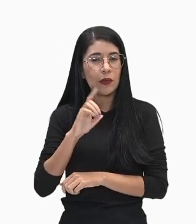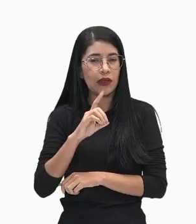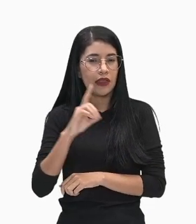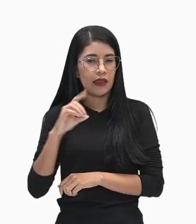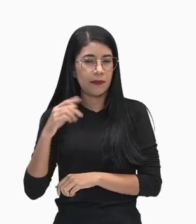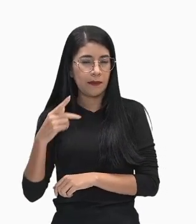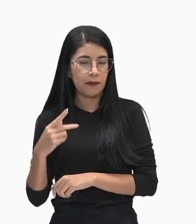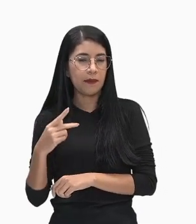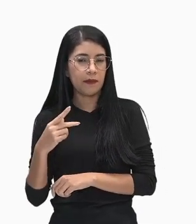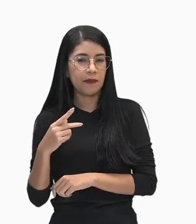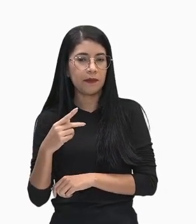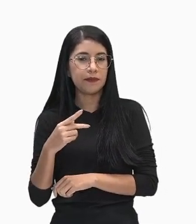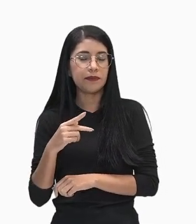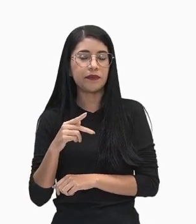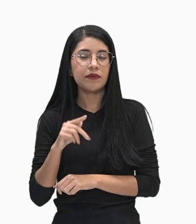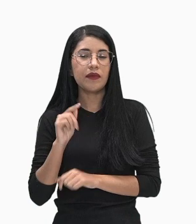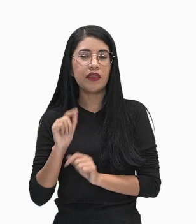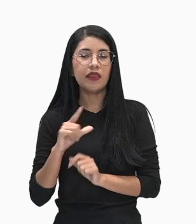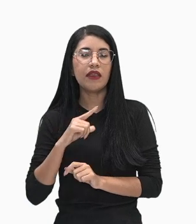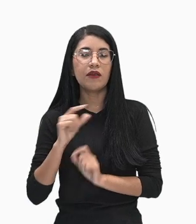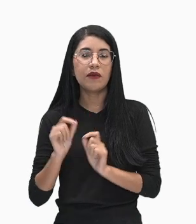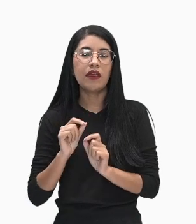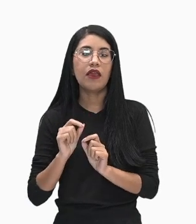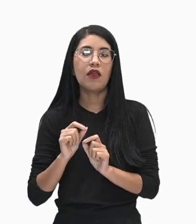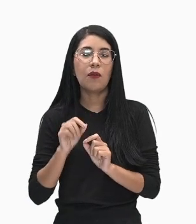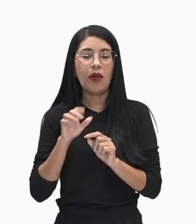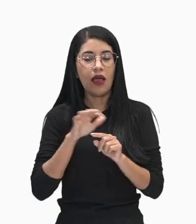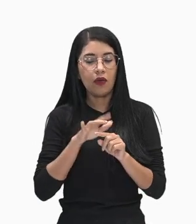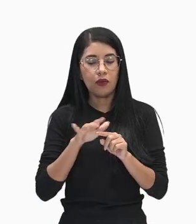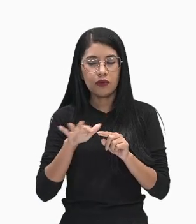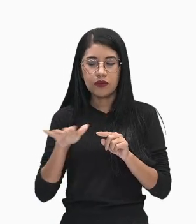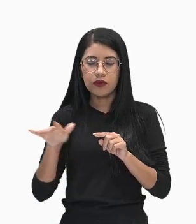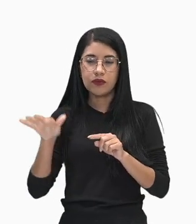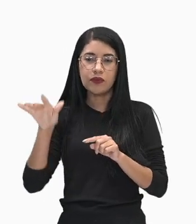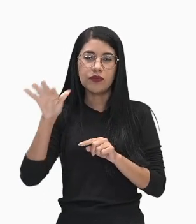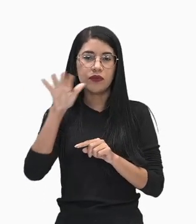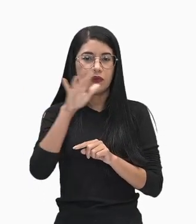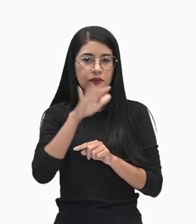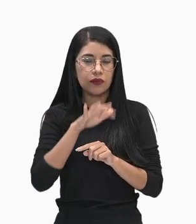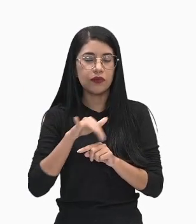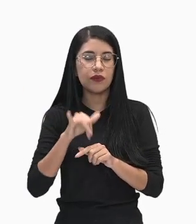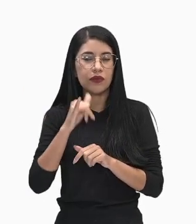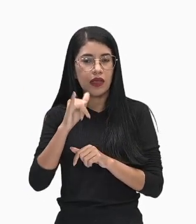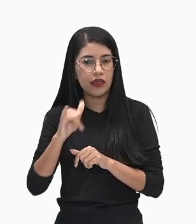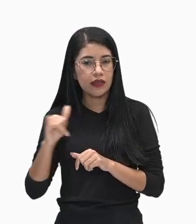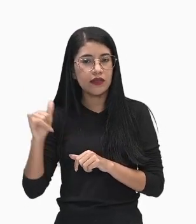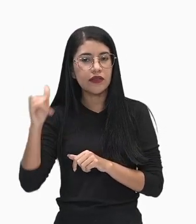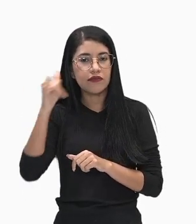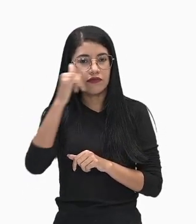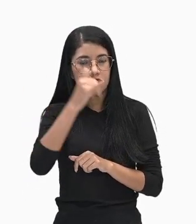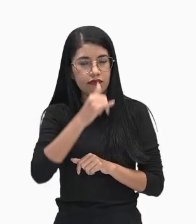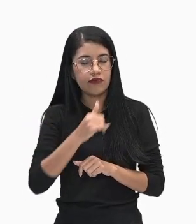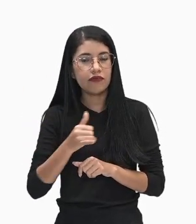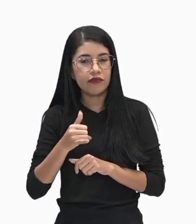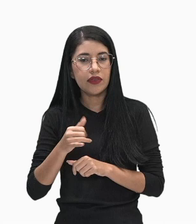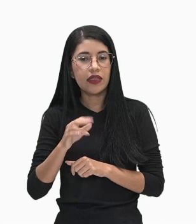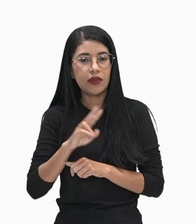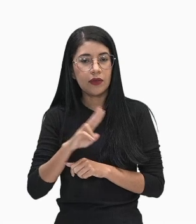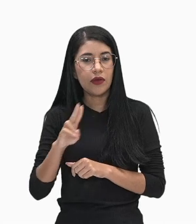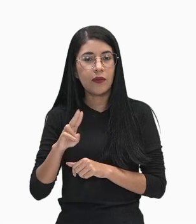imposta por essa bateria, a gente tem um deslocamento de cargas ordenado. E aí é o que eu chamo